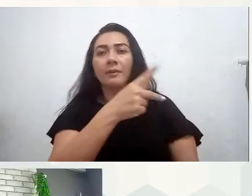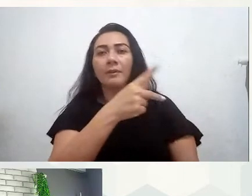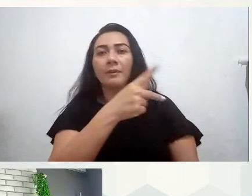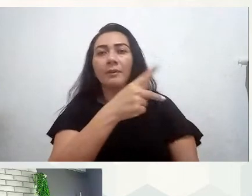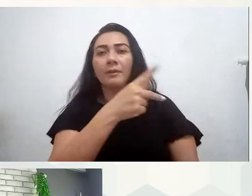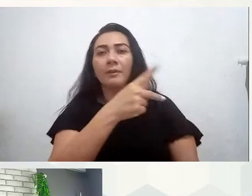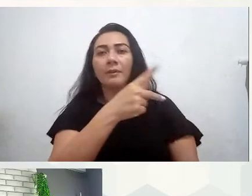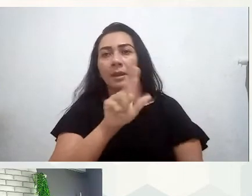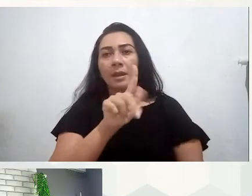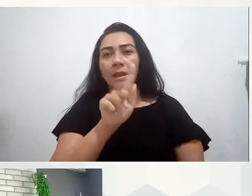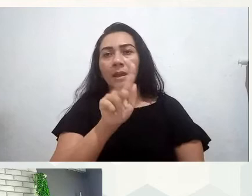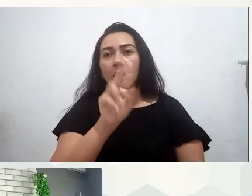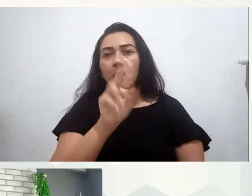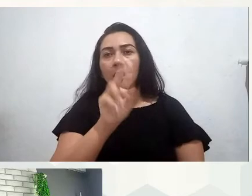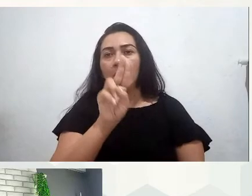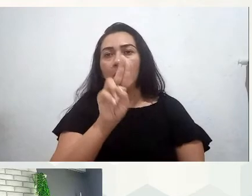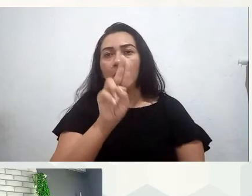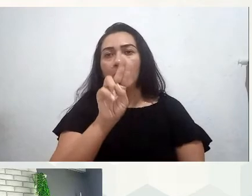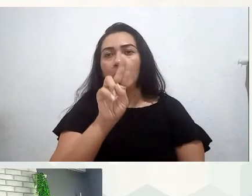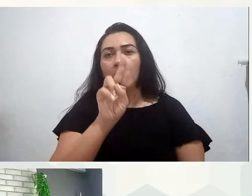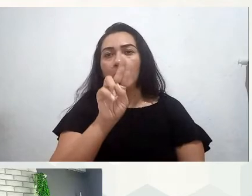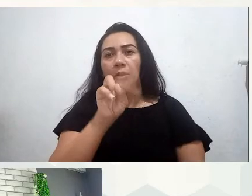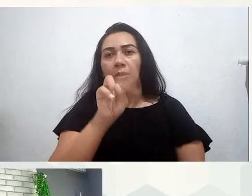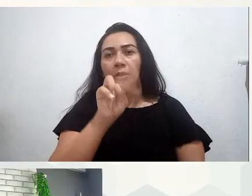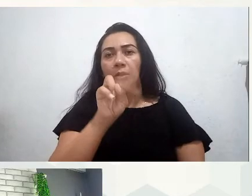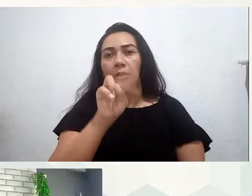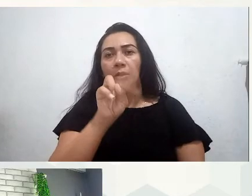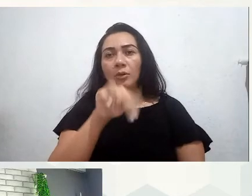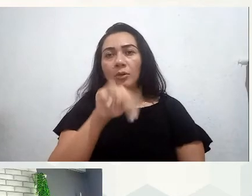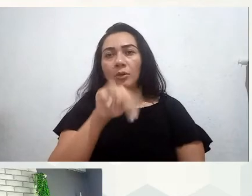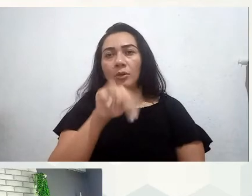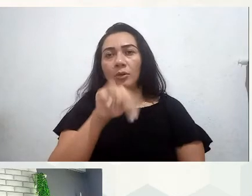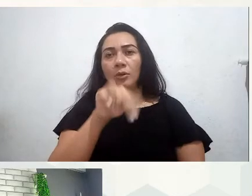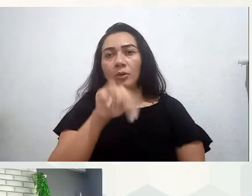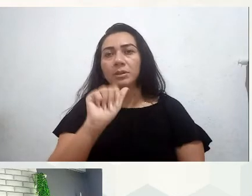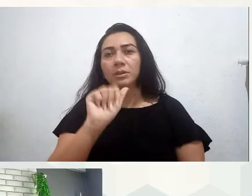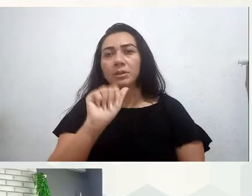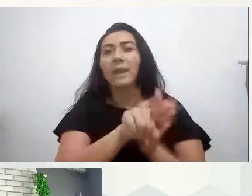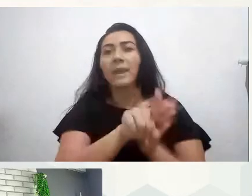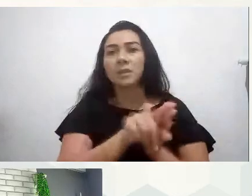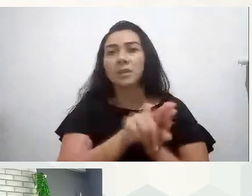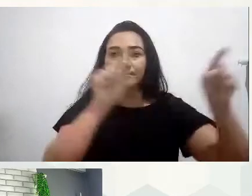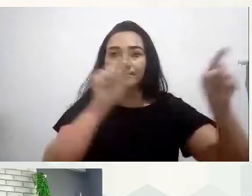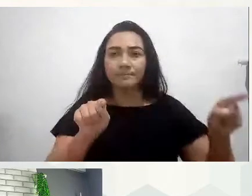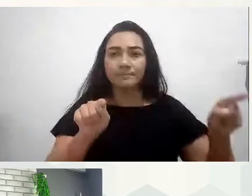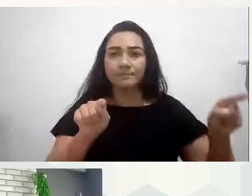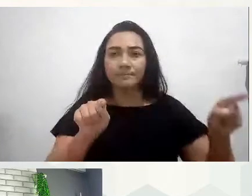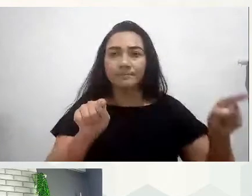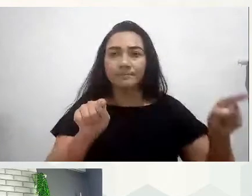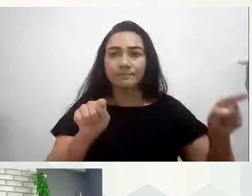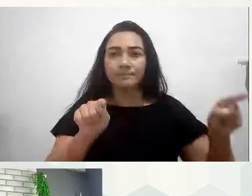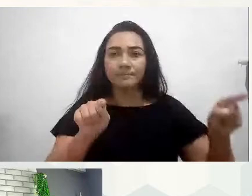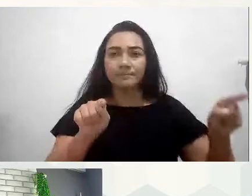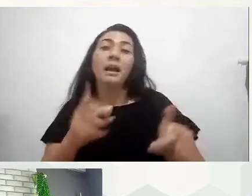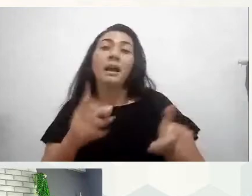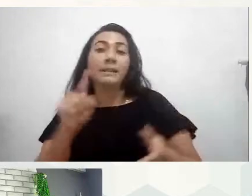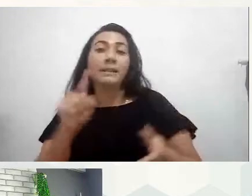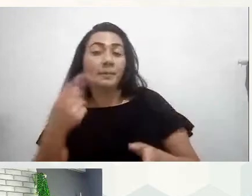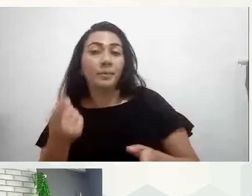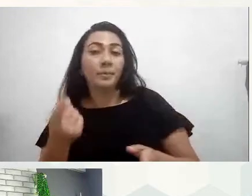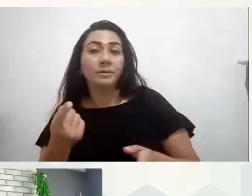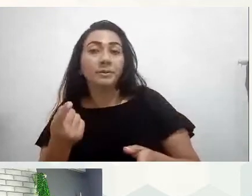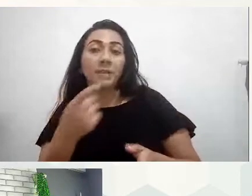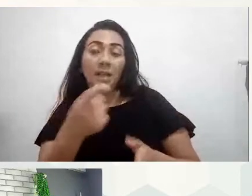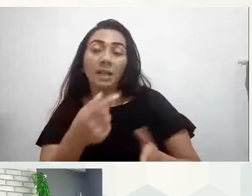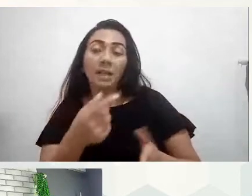pergunta à nossa convidada, ok? E aí ela vai dizer para você se ela vai responder durante a fala ou ao final da fala,